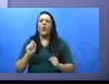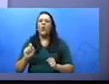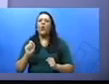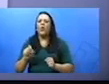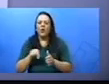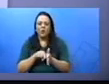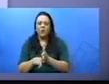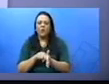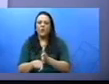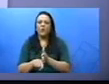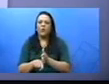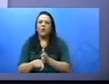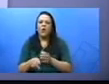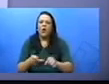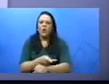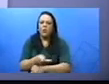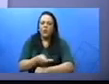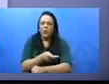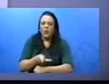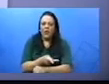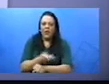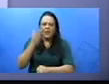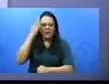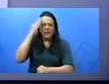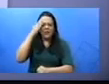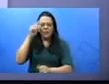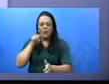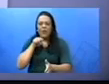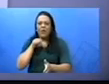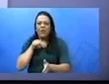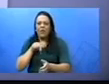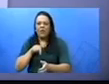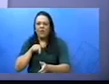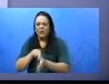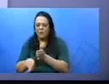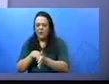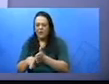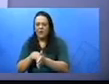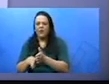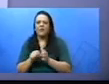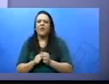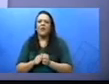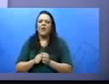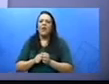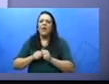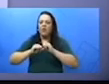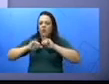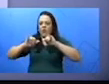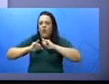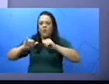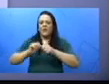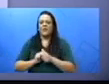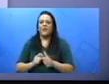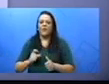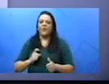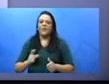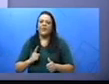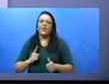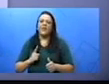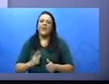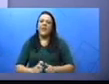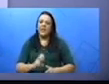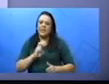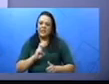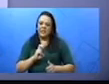de Analfabetismo, o INAF, separa a população em 5 grupos